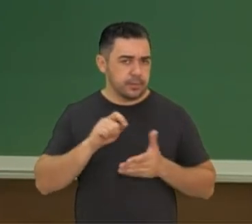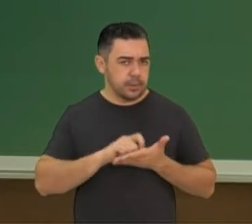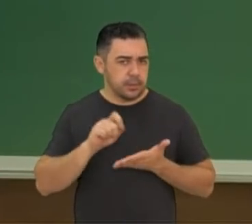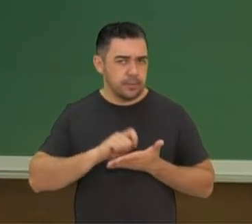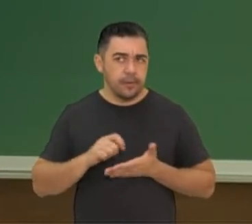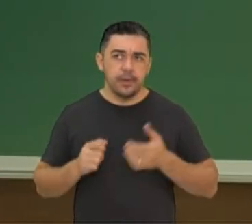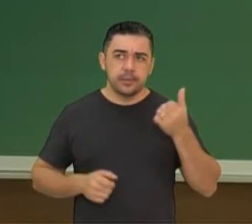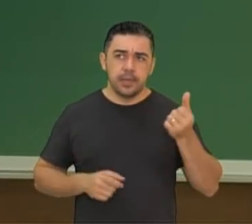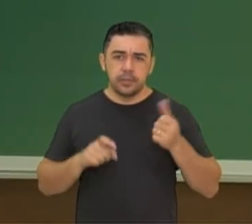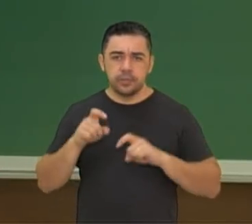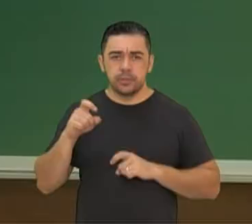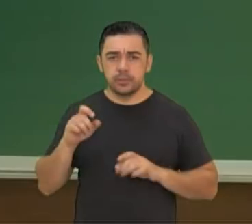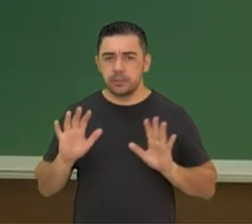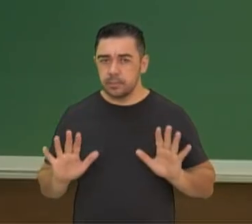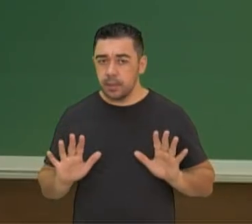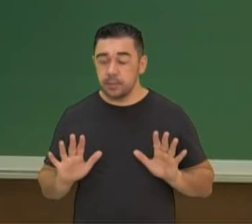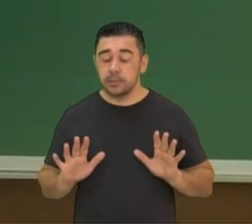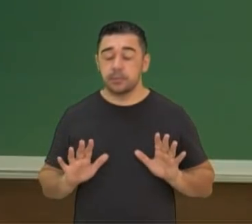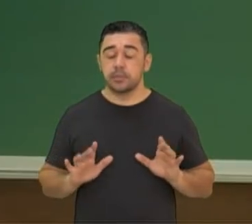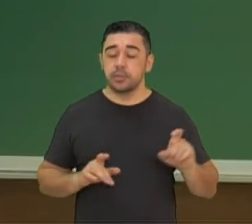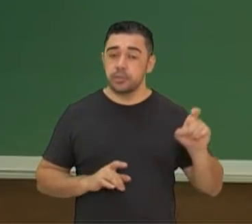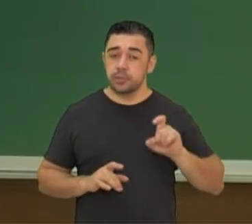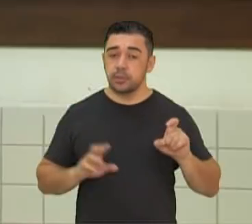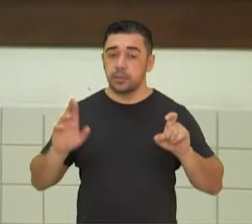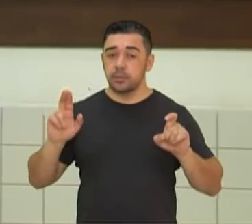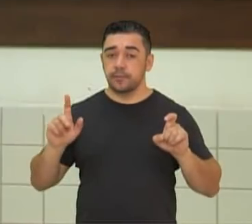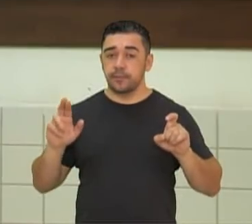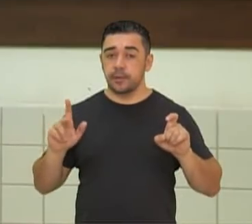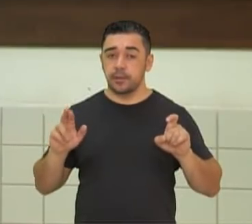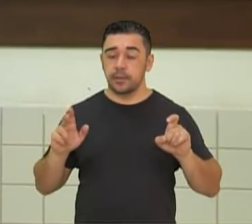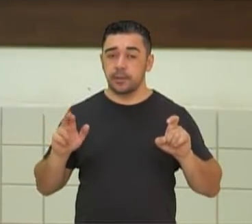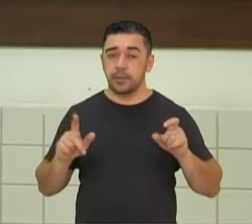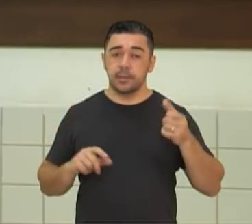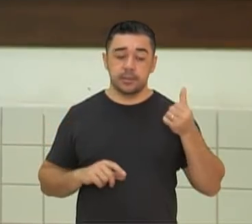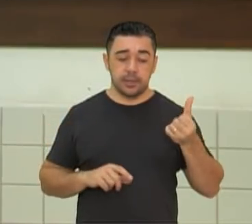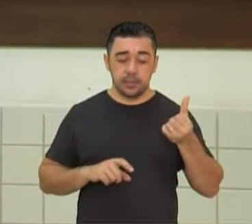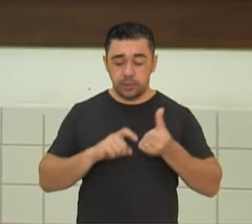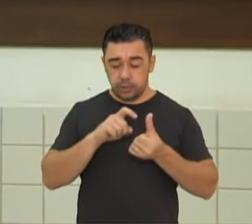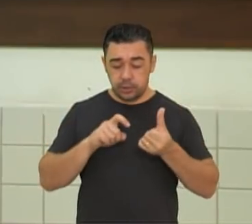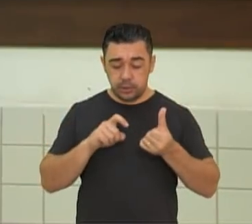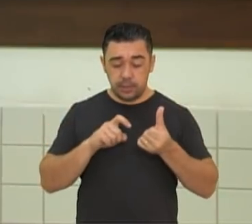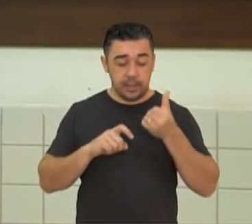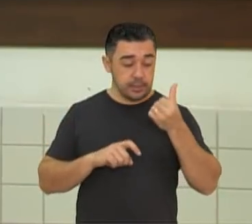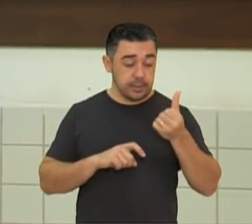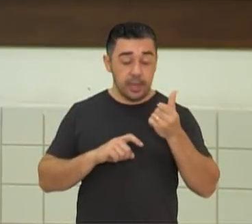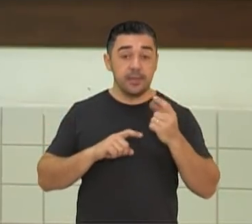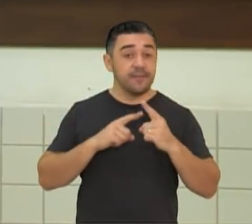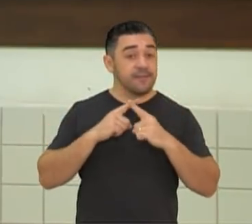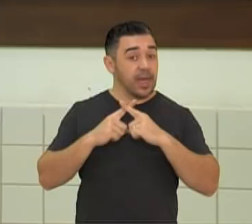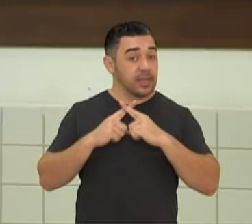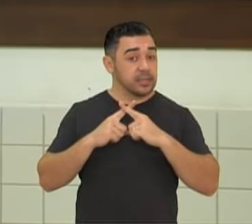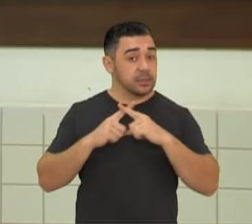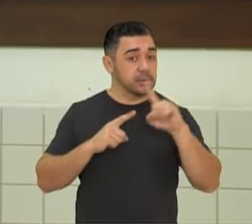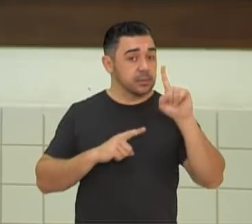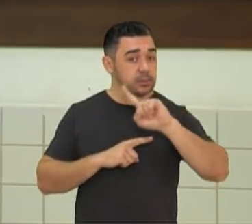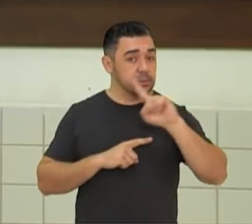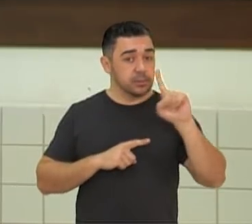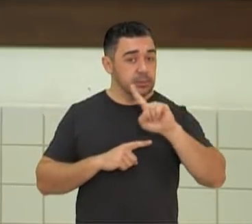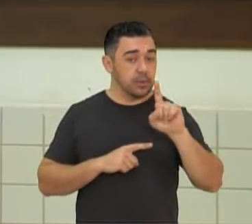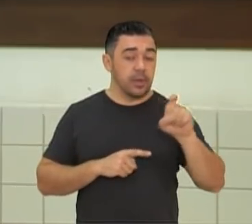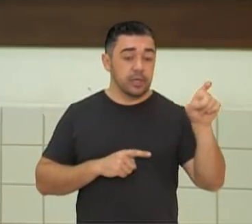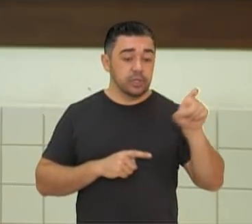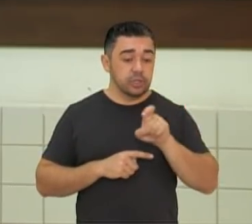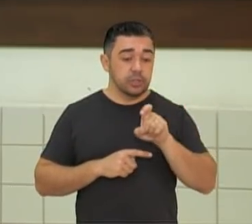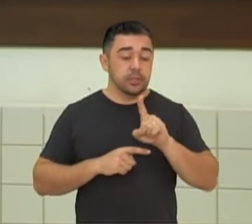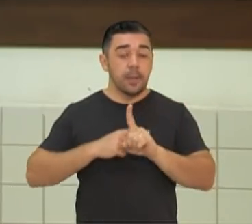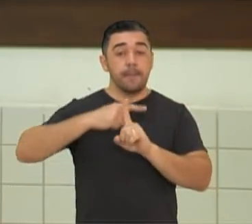6X, só que 6X é uma ideia bastante diferente. O que significa o 6X? Significa que a Cláudia é seis vezes mais